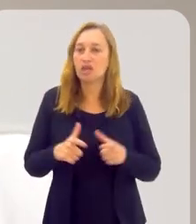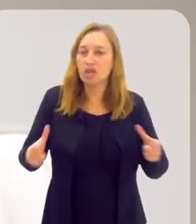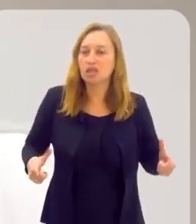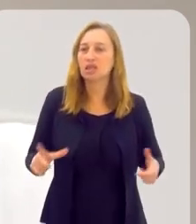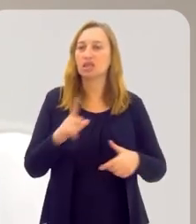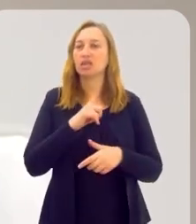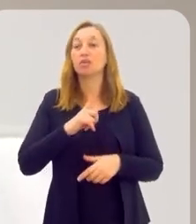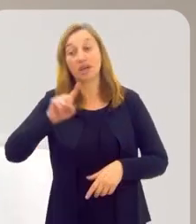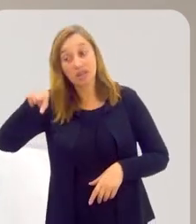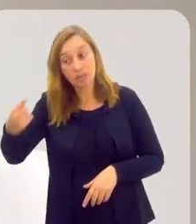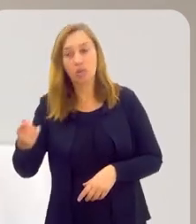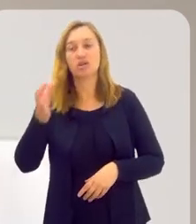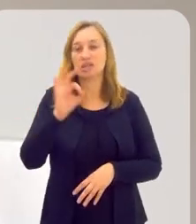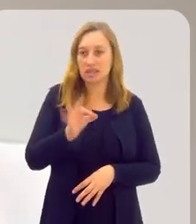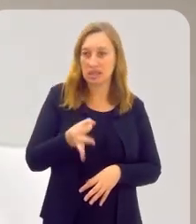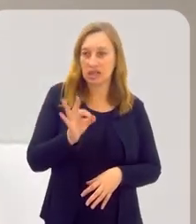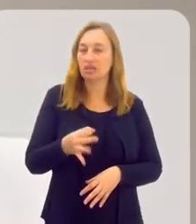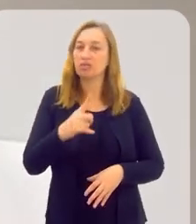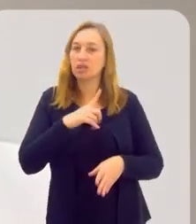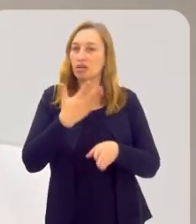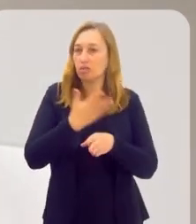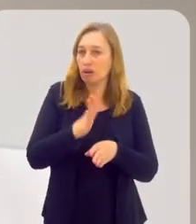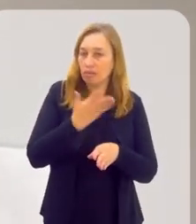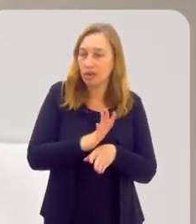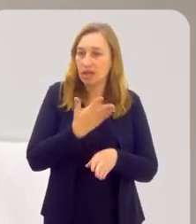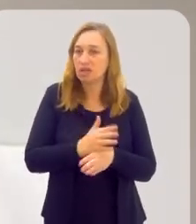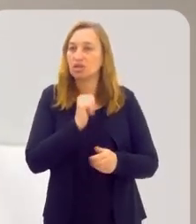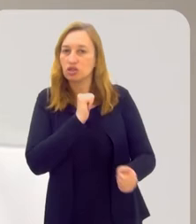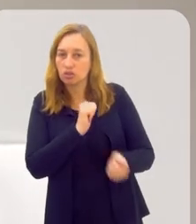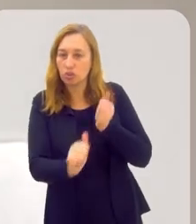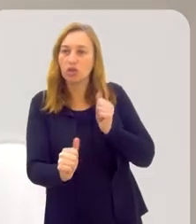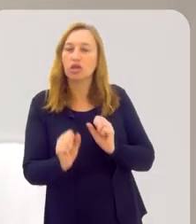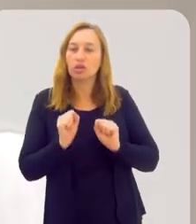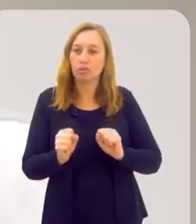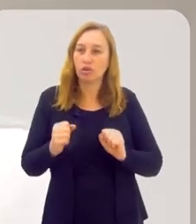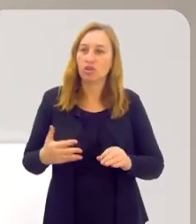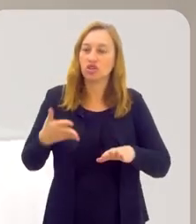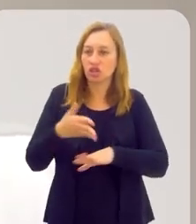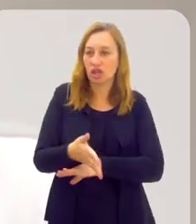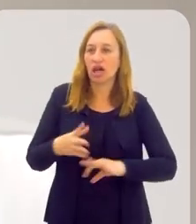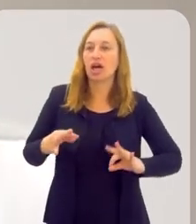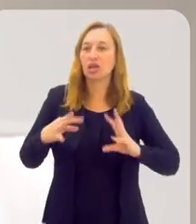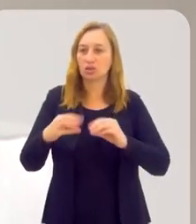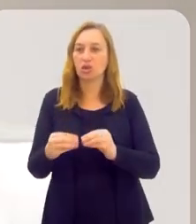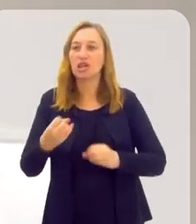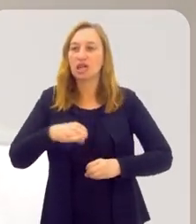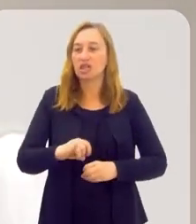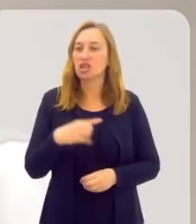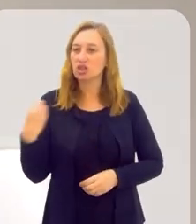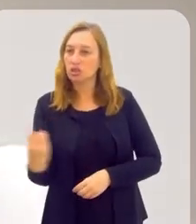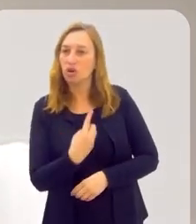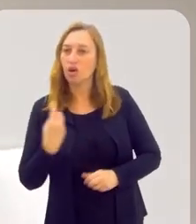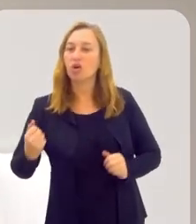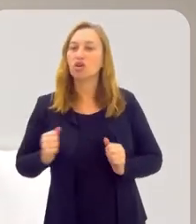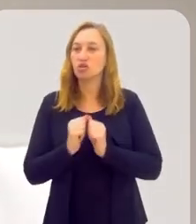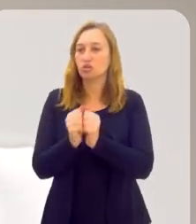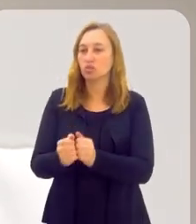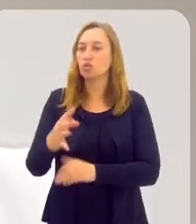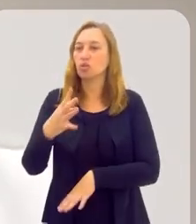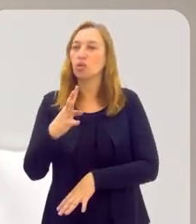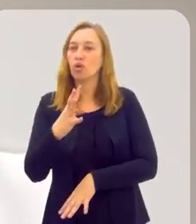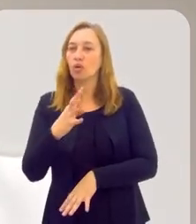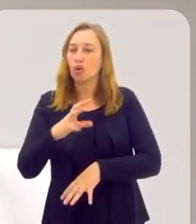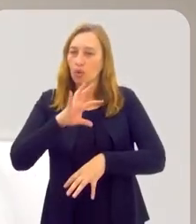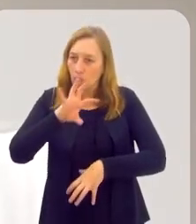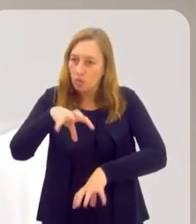para depois podermos, de facto, ter uma prática desportiva que possa chegar a todos. Se todos nós reconhecemos os benefícios desta